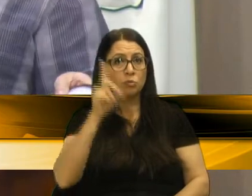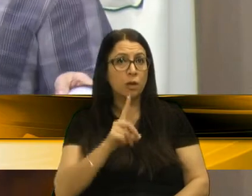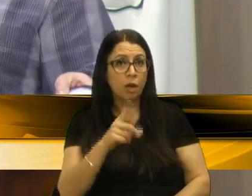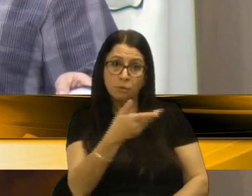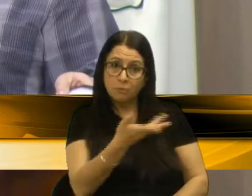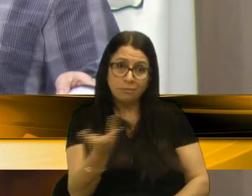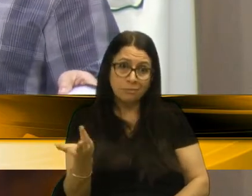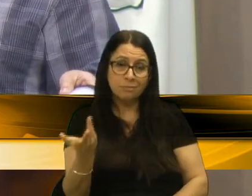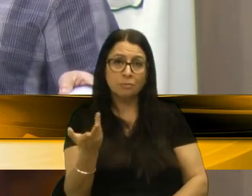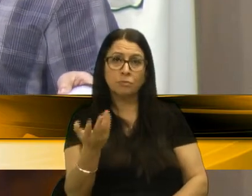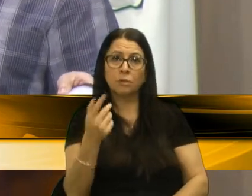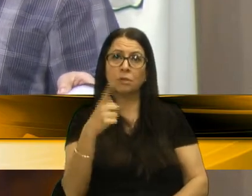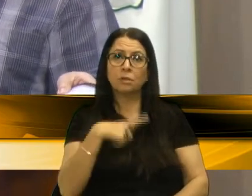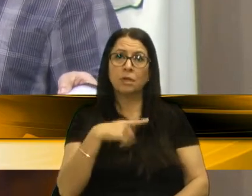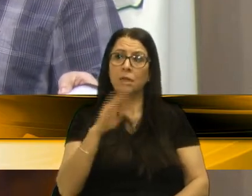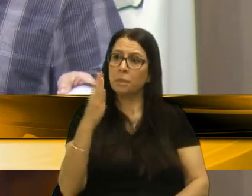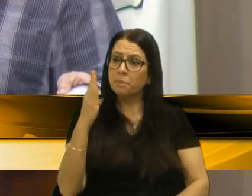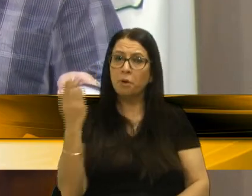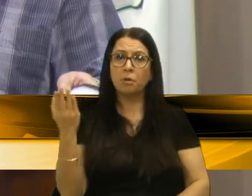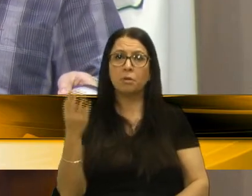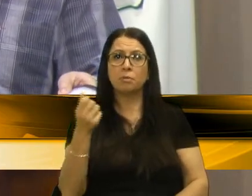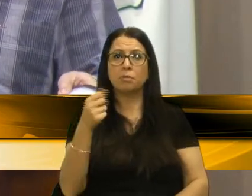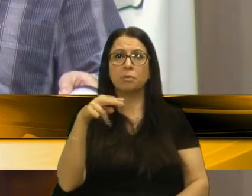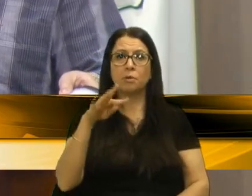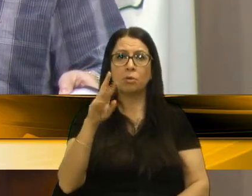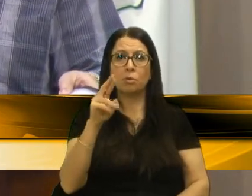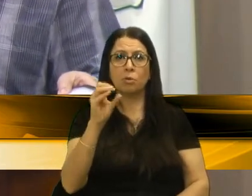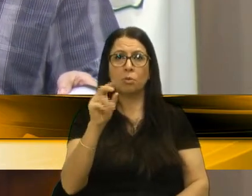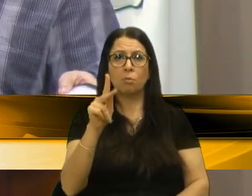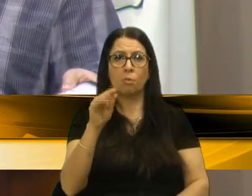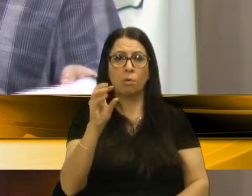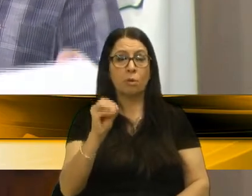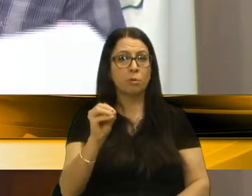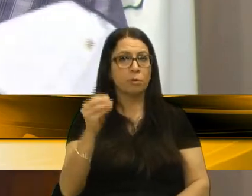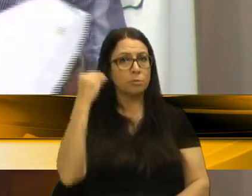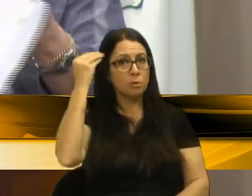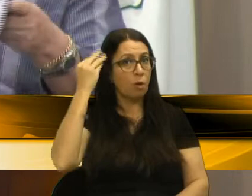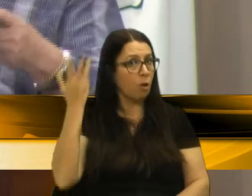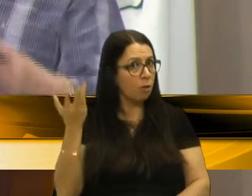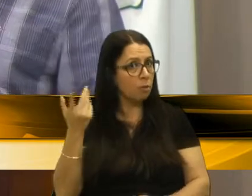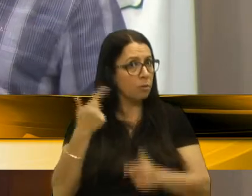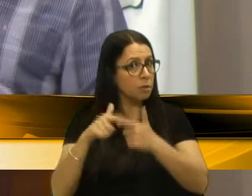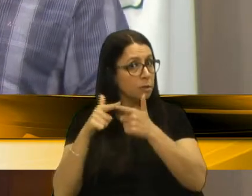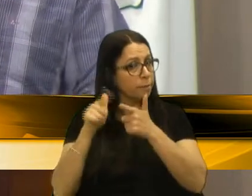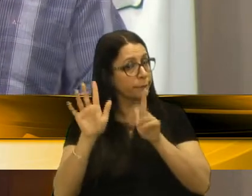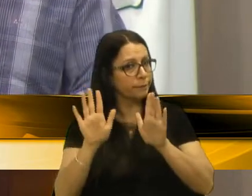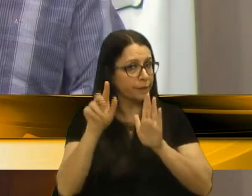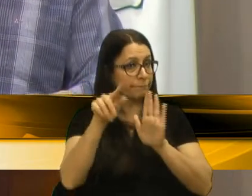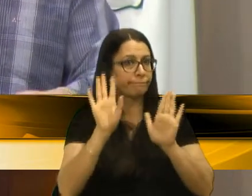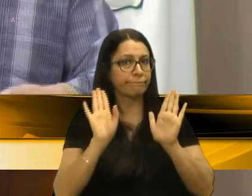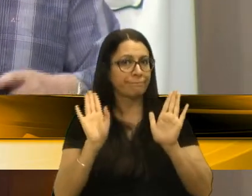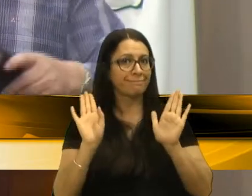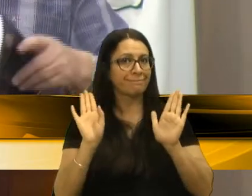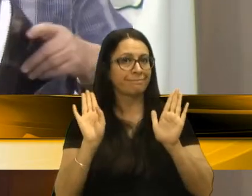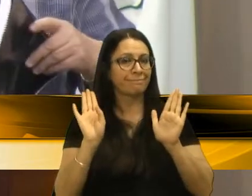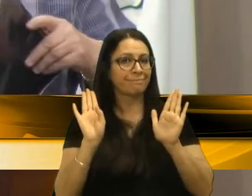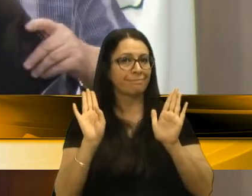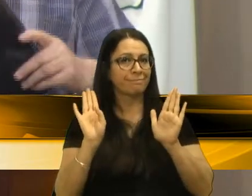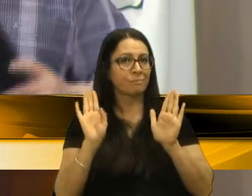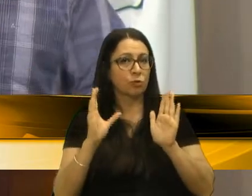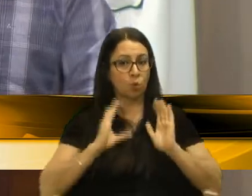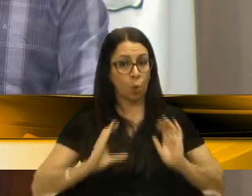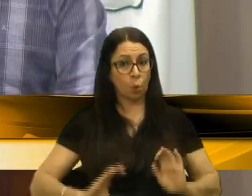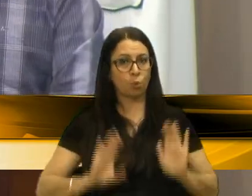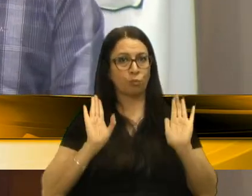né? Tu tem que ter biólogo, antropólogo, psicólogo, né? Porque às vezes o problema aqui também é de conduta,